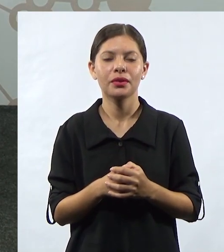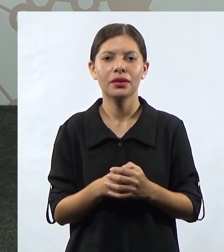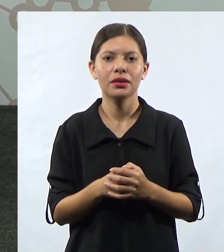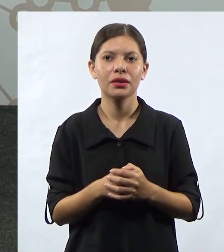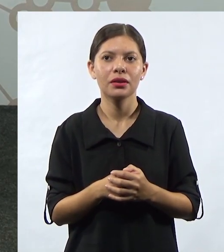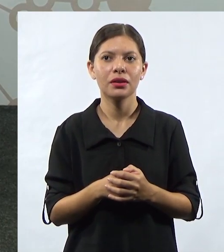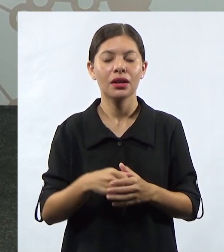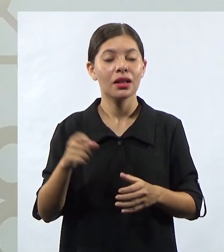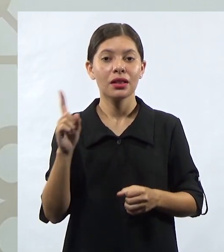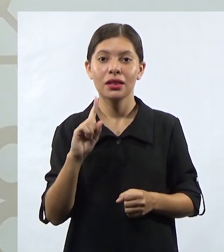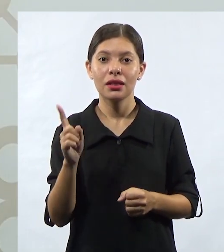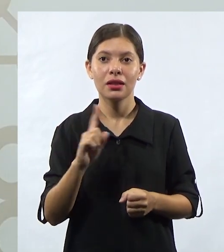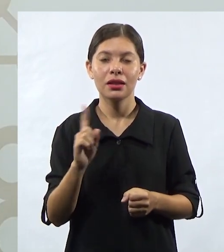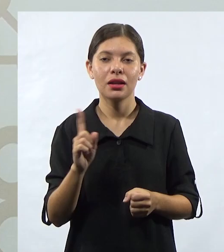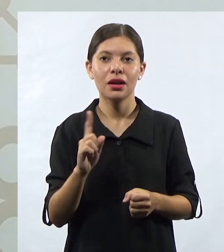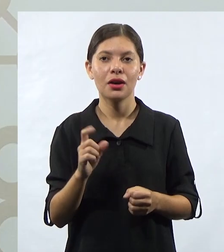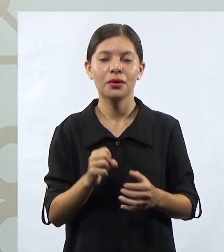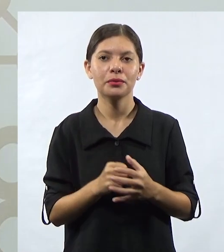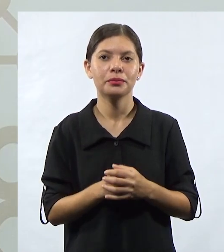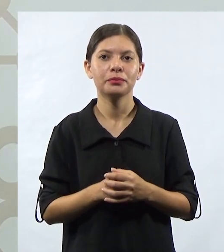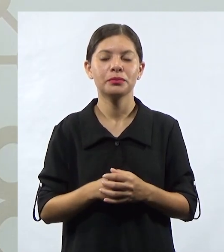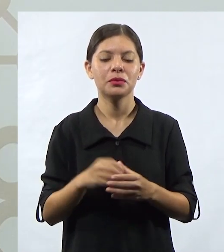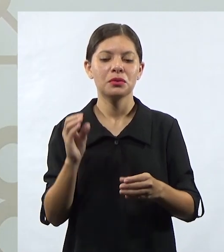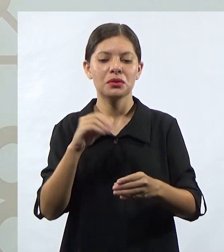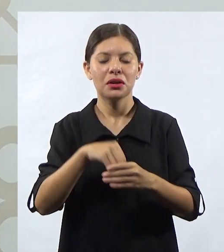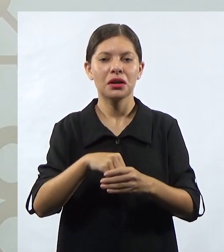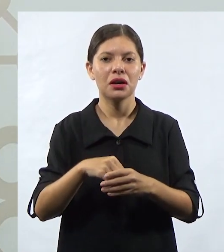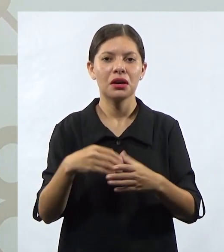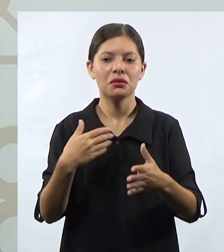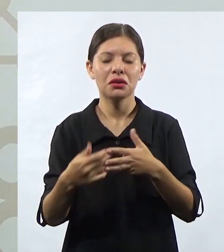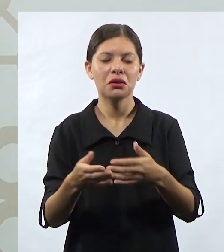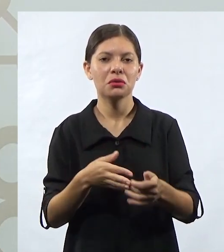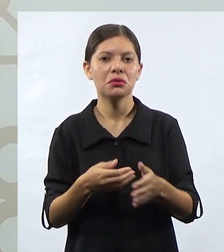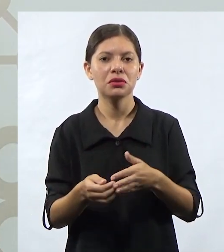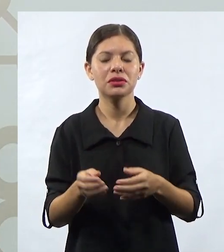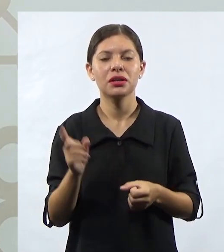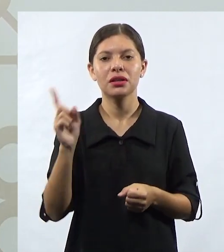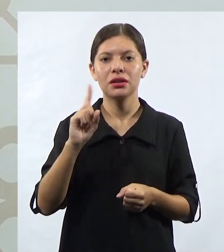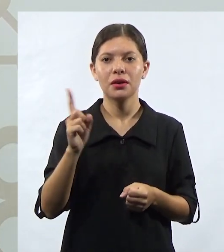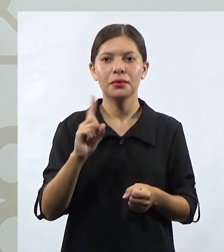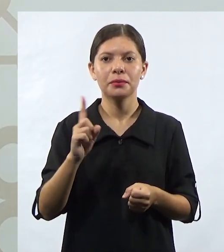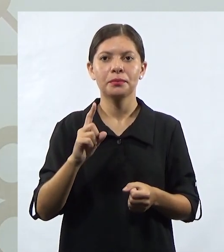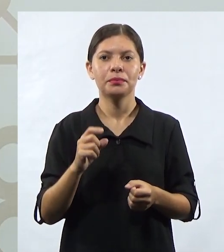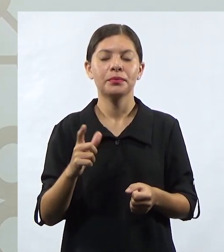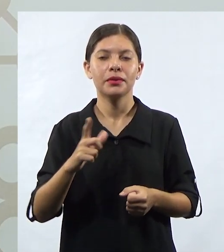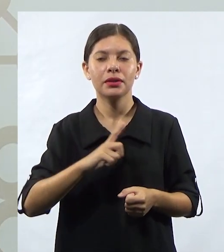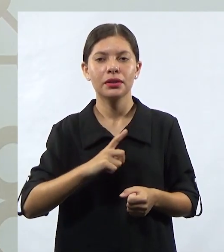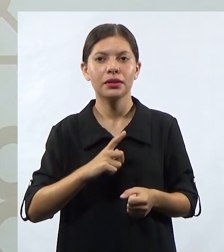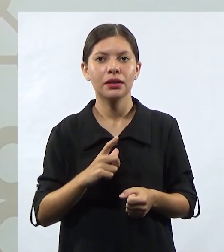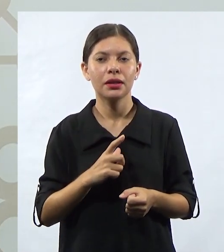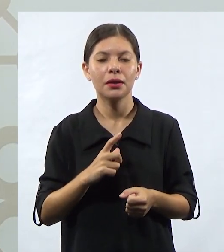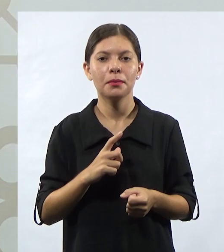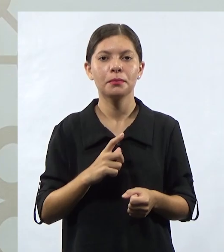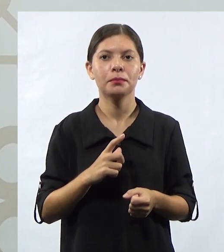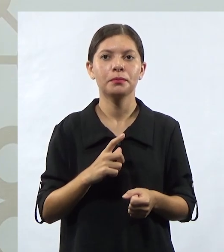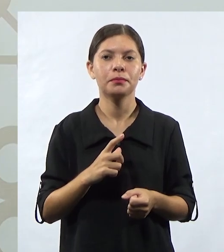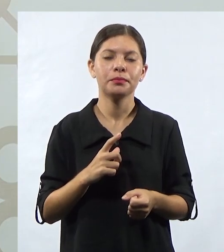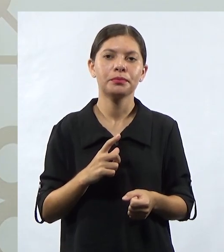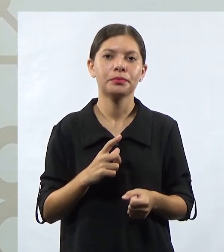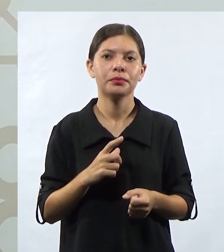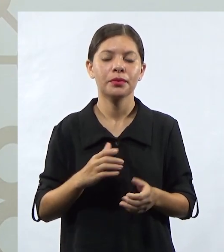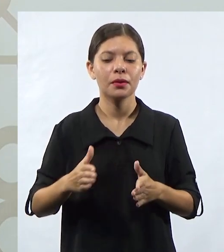Não pode fazer na linha do tempo, colocar coisa aleatória, né? Então, ela tem que ter esse pensamento